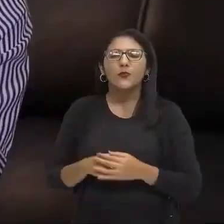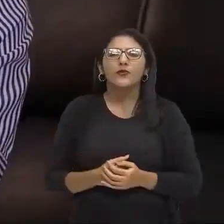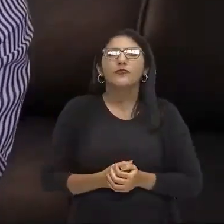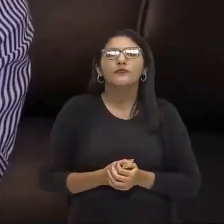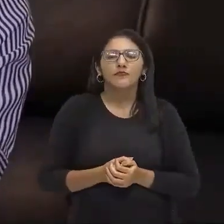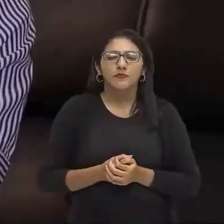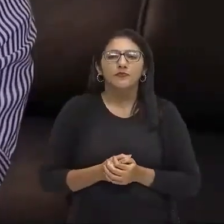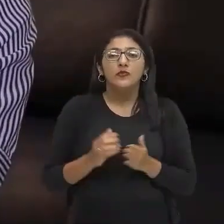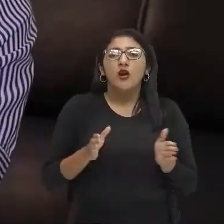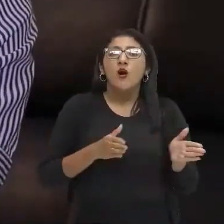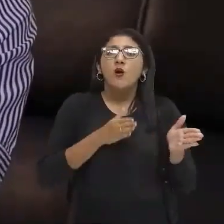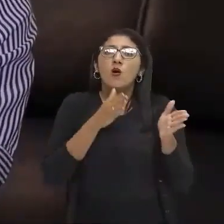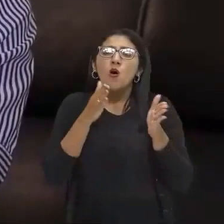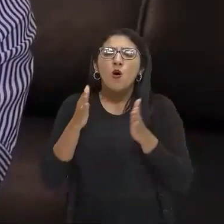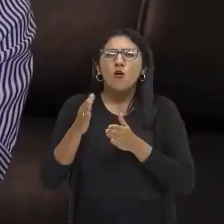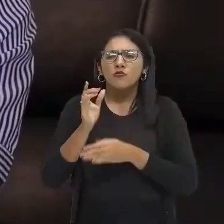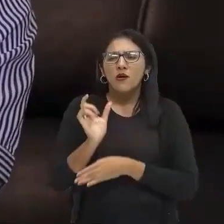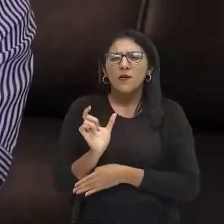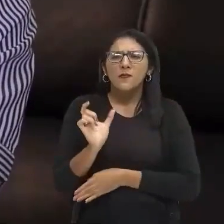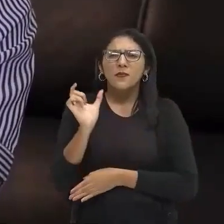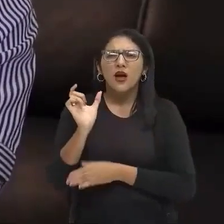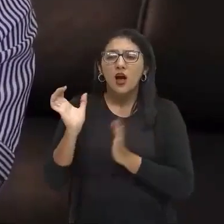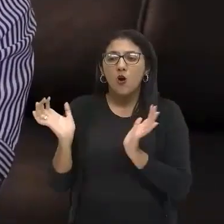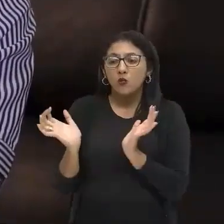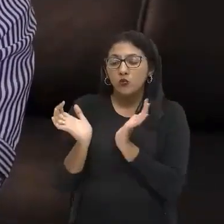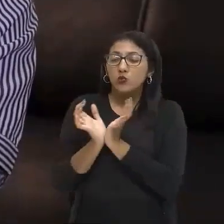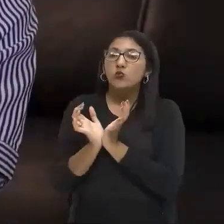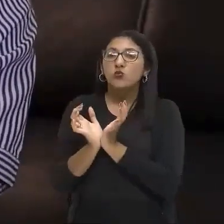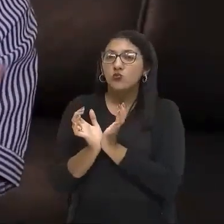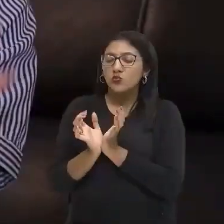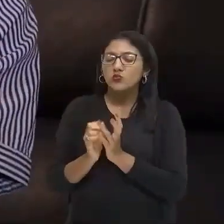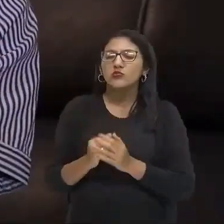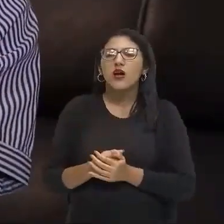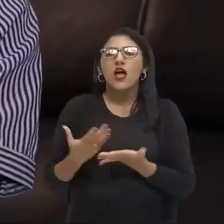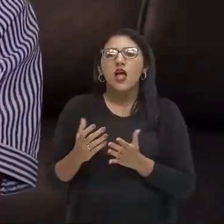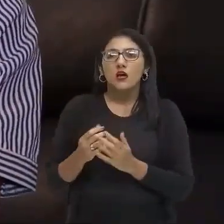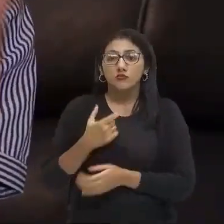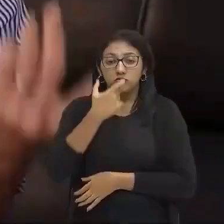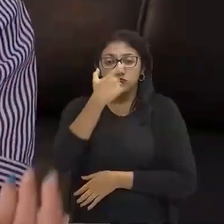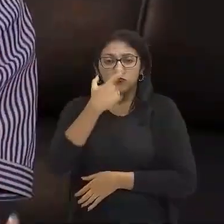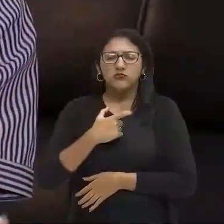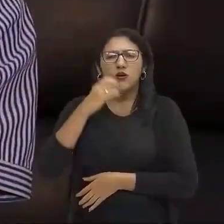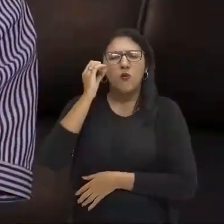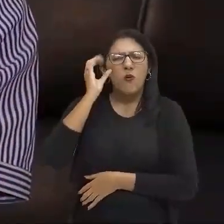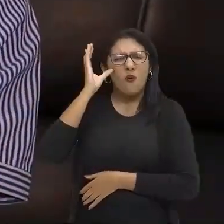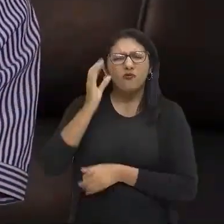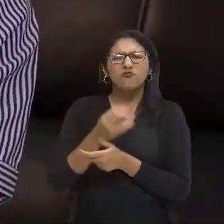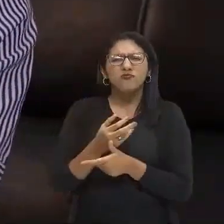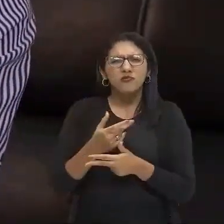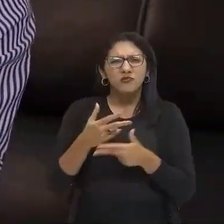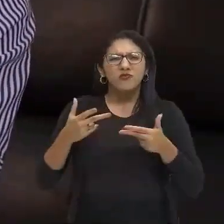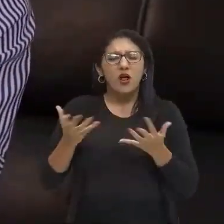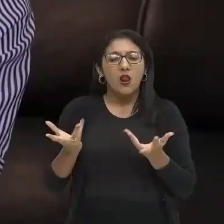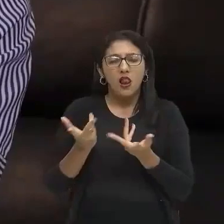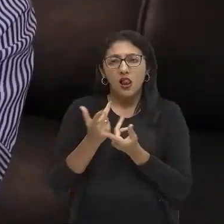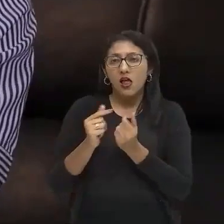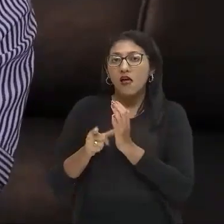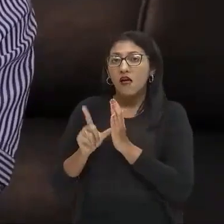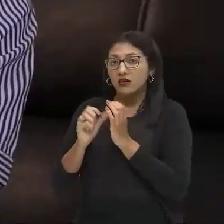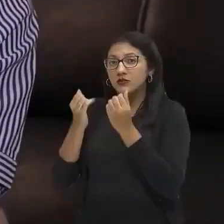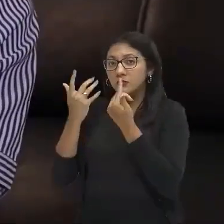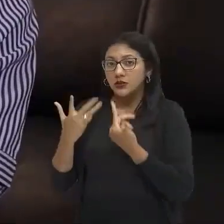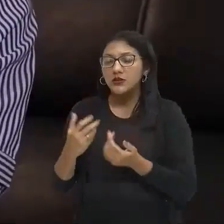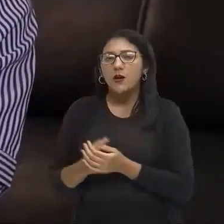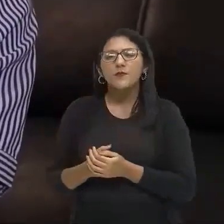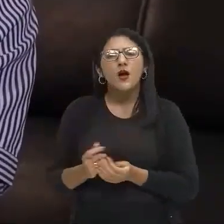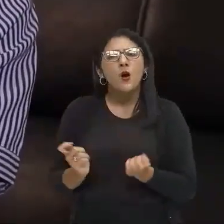já parte para falar sobre protagonismo coletivo, é quando você, com esses conhecimentos que eu falei ainda há pouco,